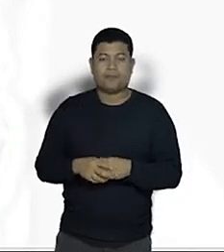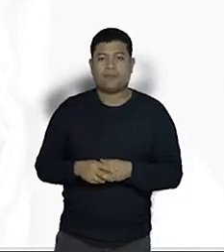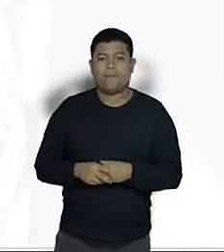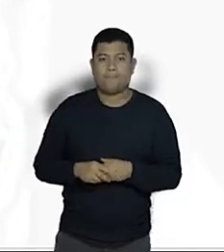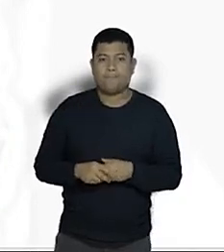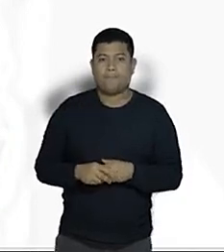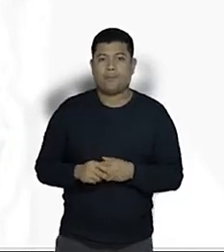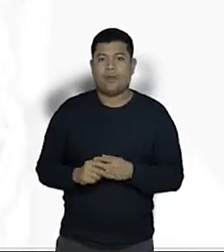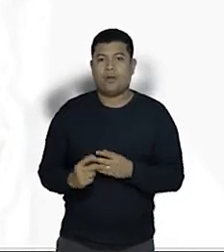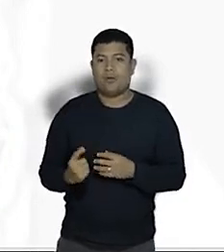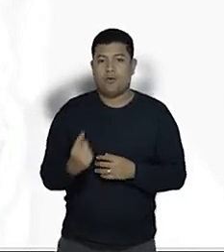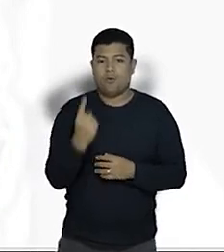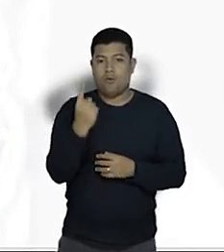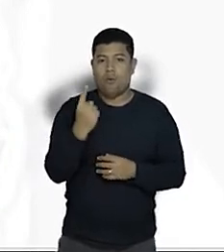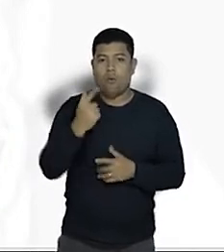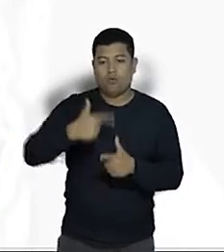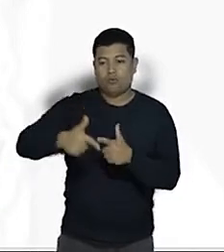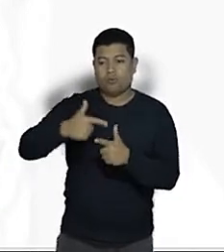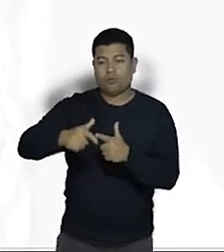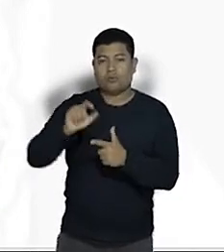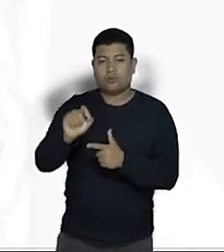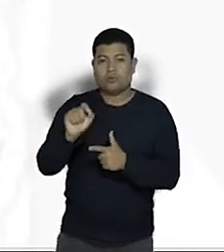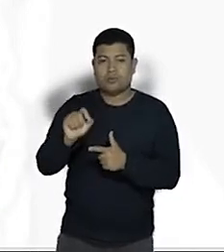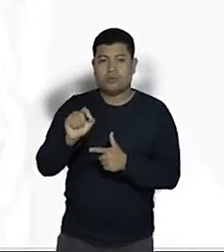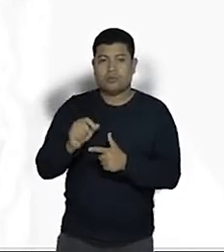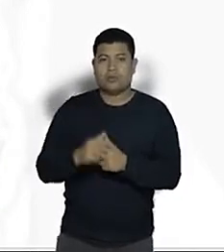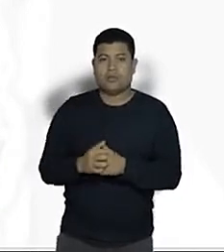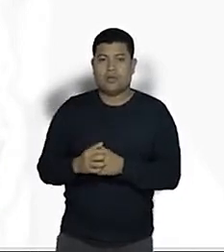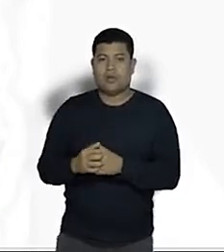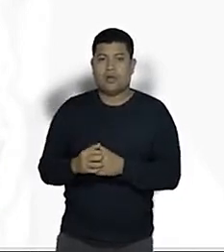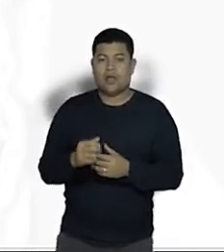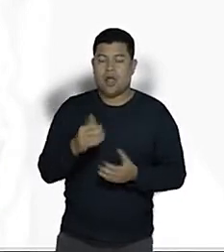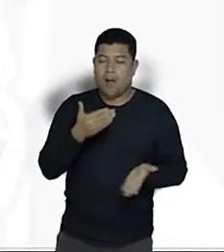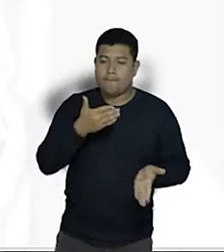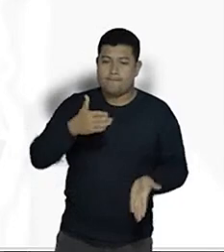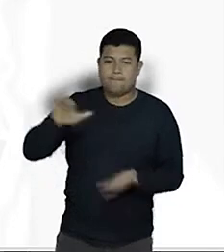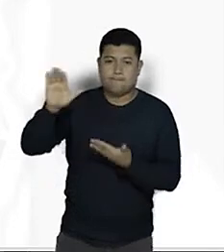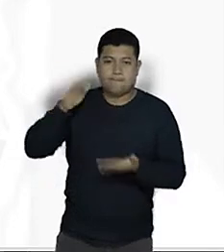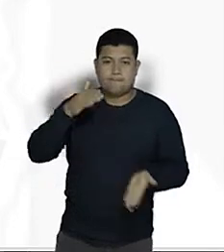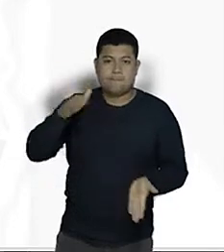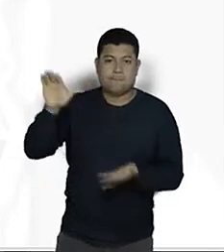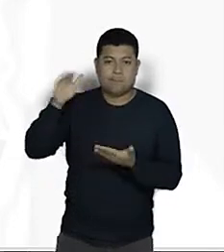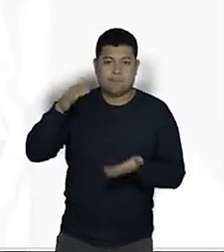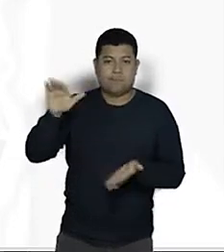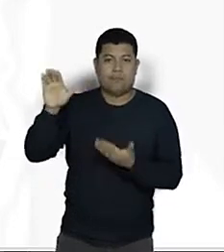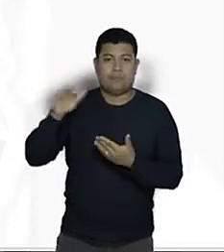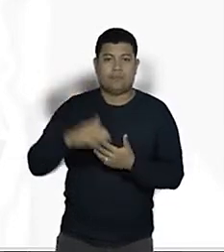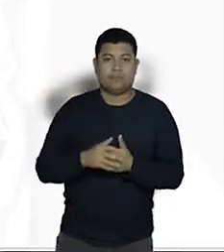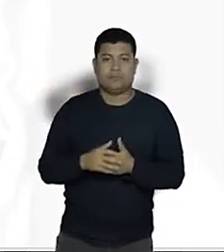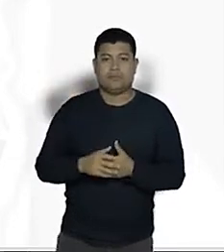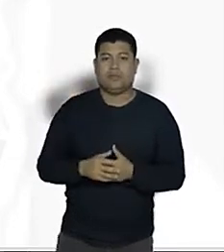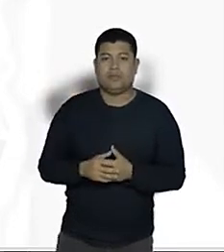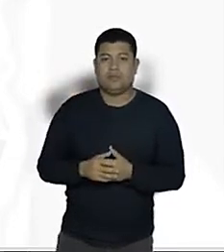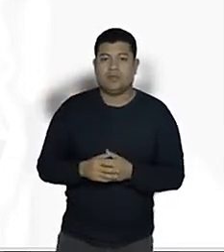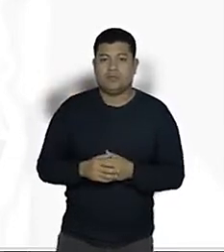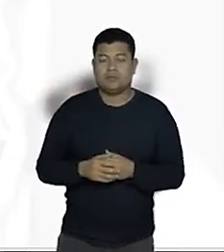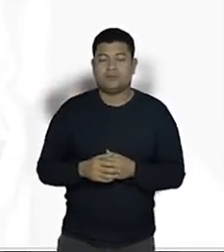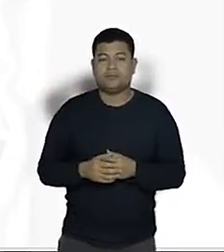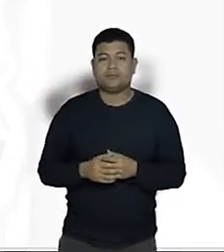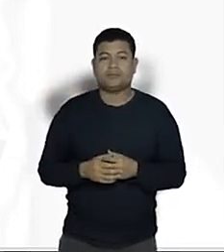dos fatores é também a importação do leite da Argentina e do Uruguai